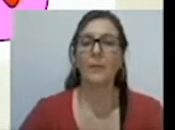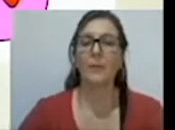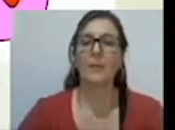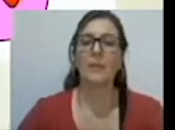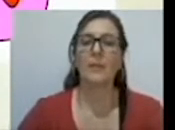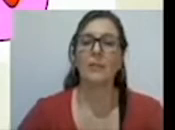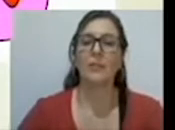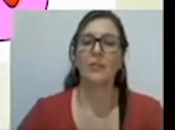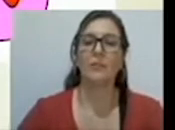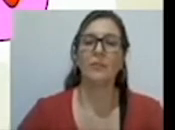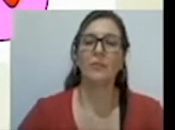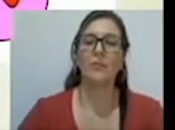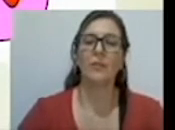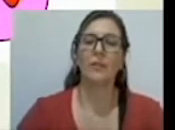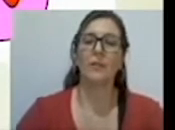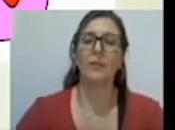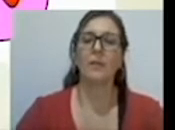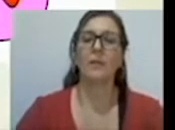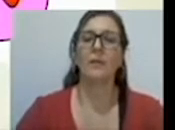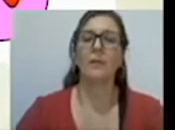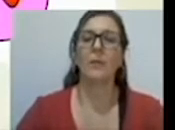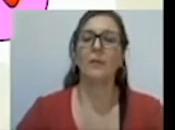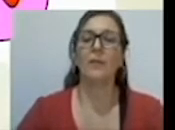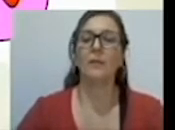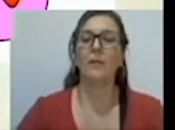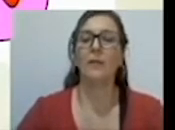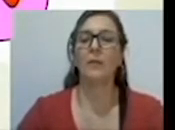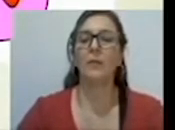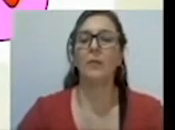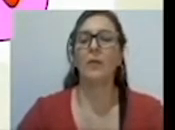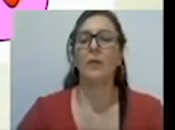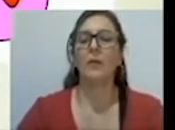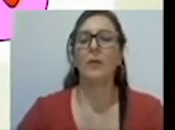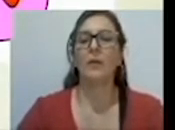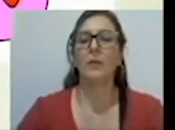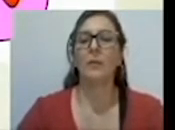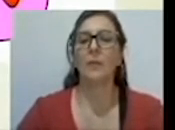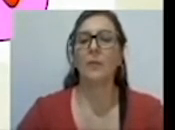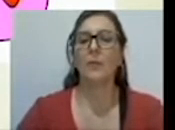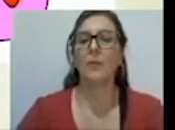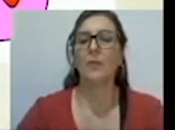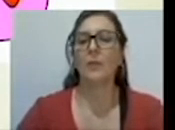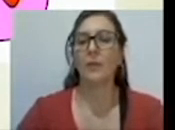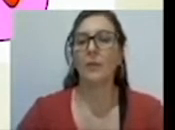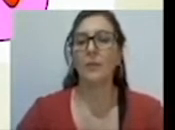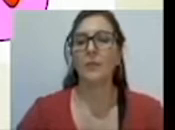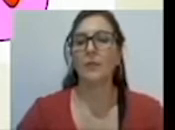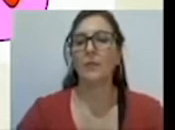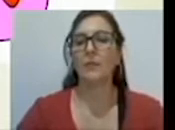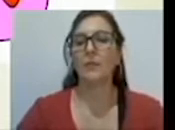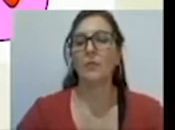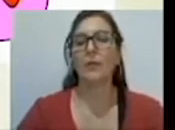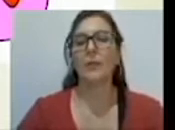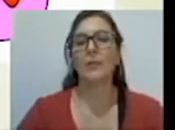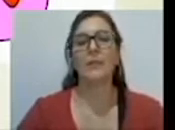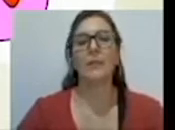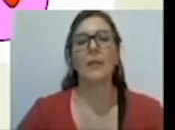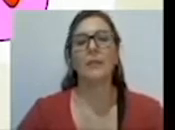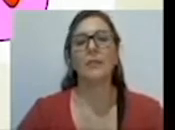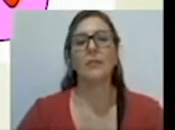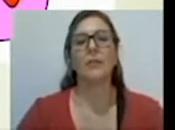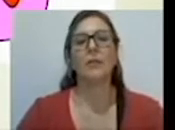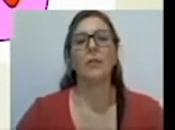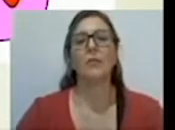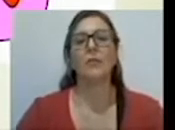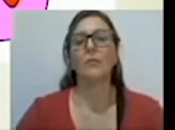após a passagem do sangue para o ventrículo, em mais ou menos 80% da sua